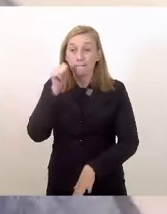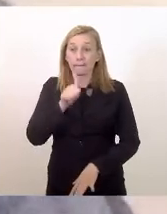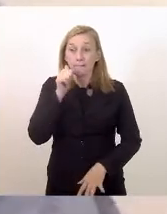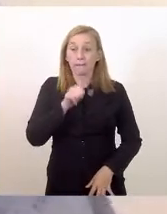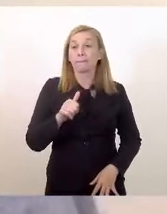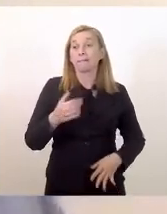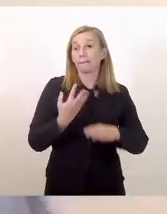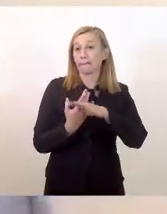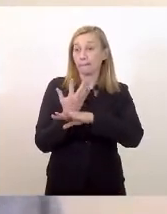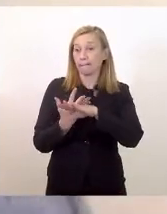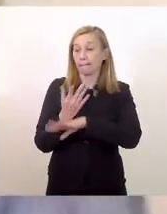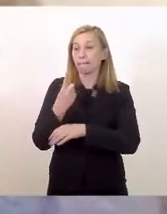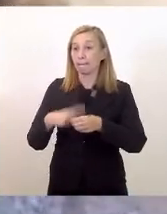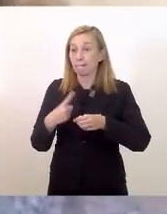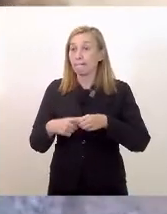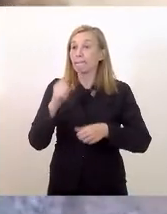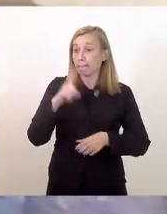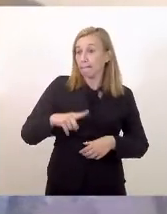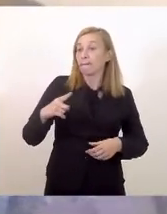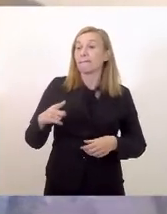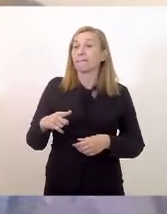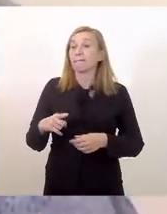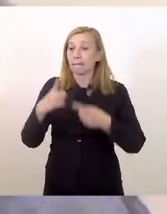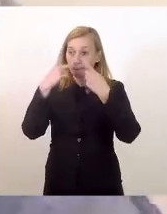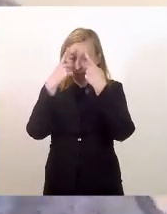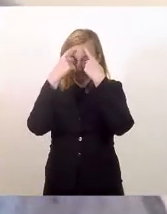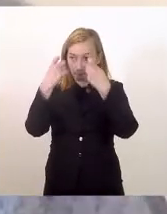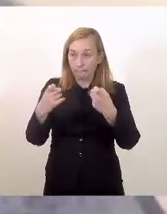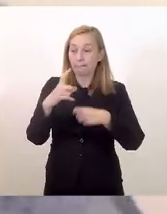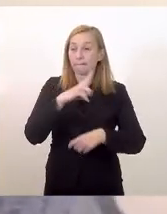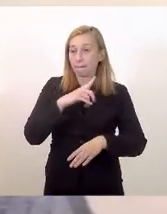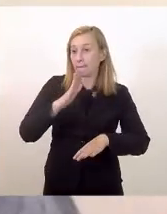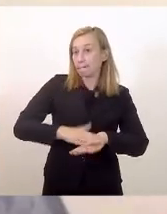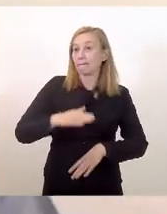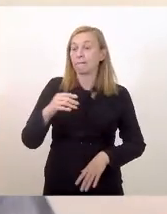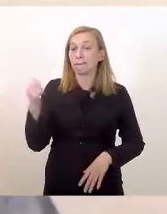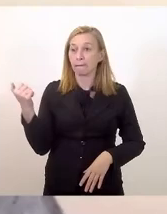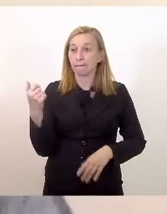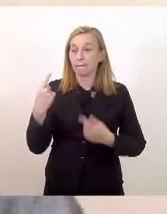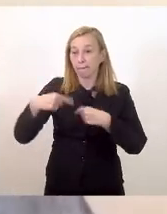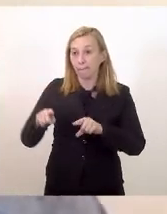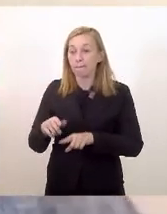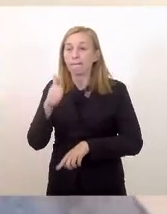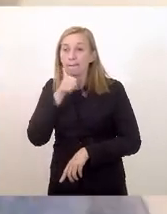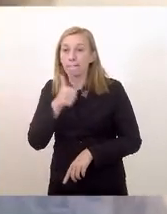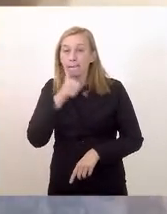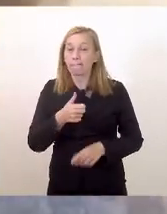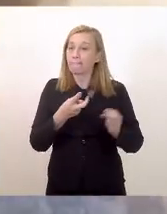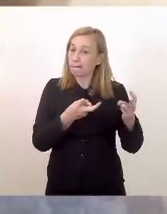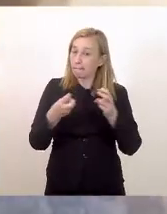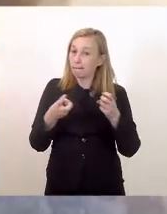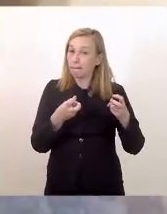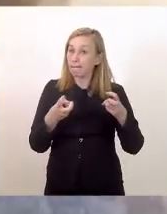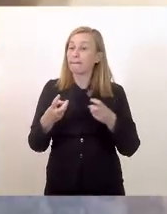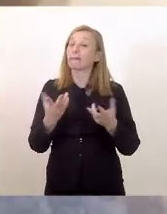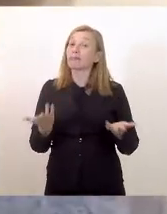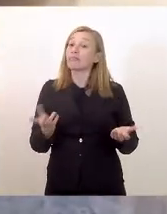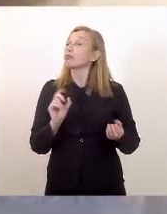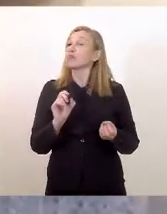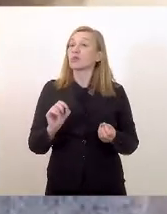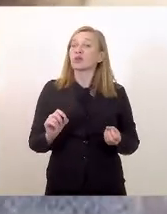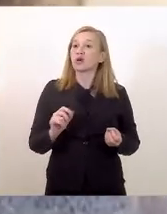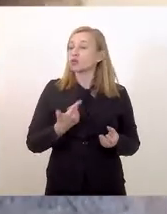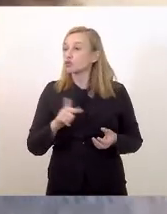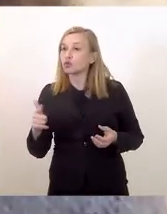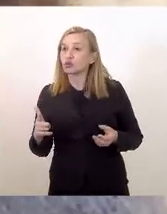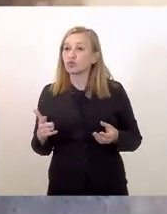dos municípios com maior índice de violência contra a mulher. Então, esse cruzamento nos permite perceber que, enquanto não houver,